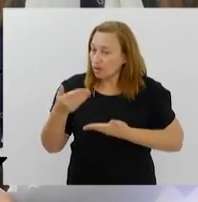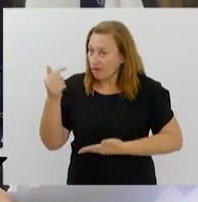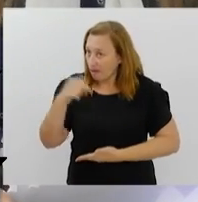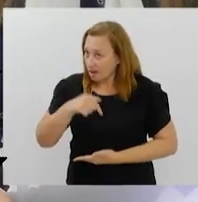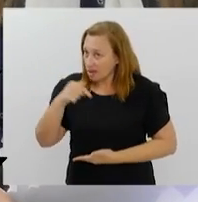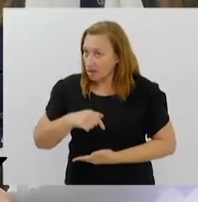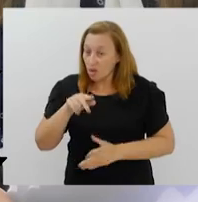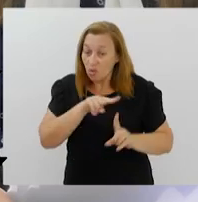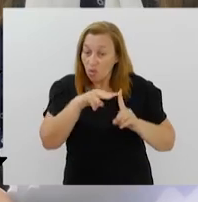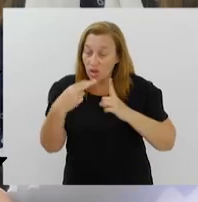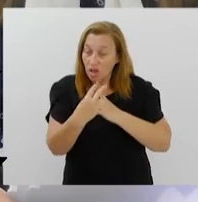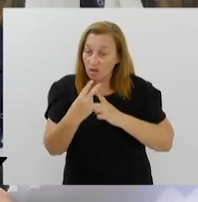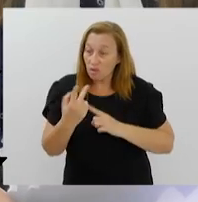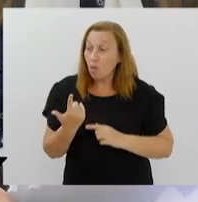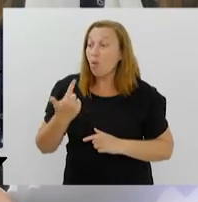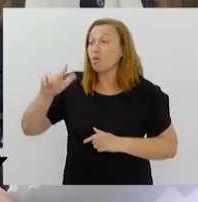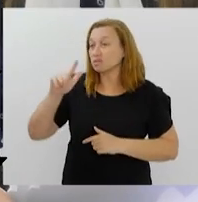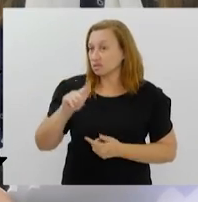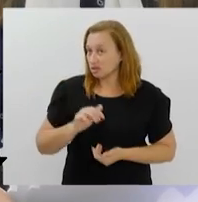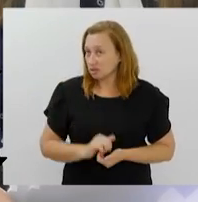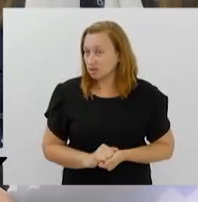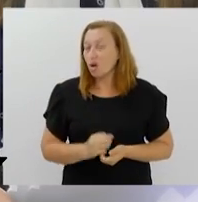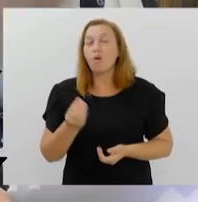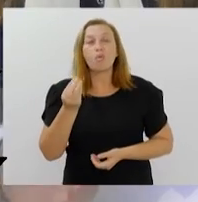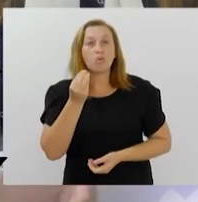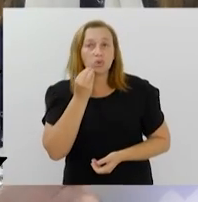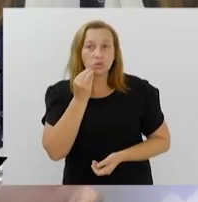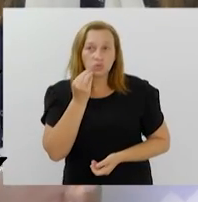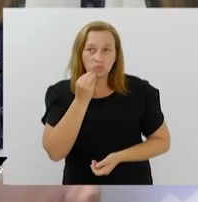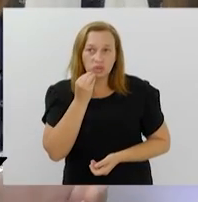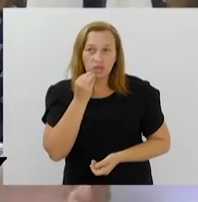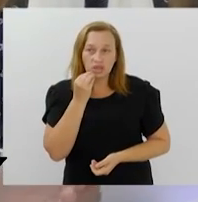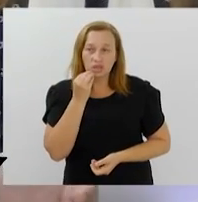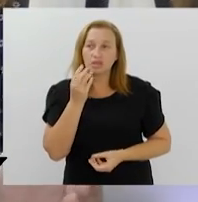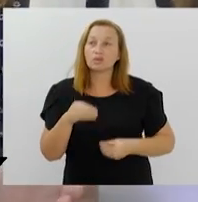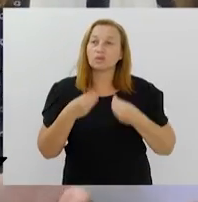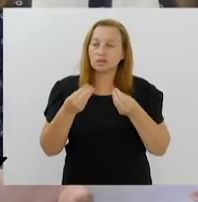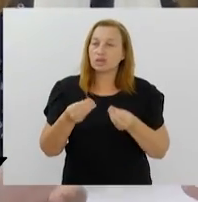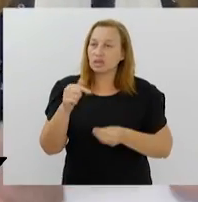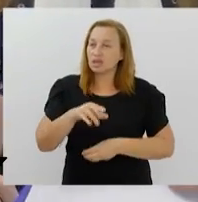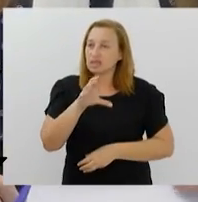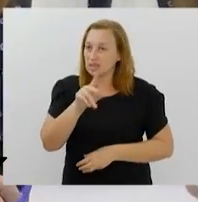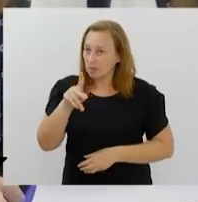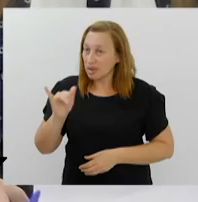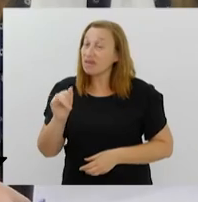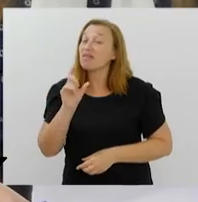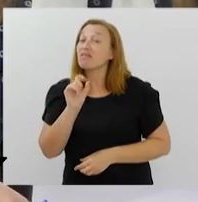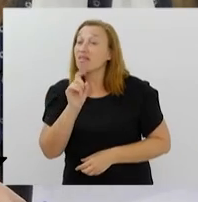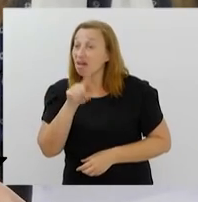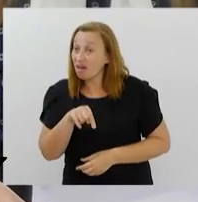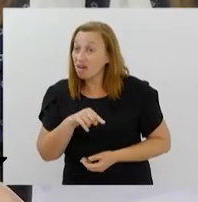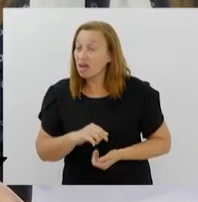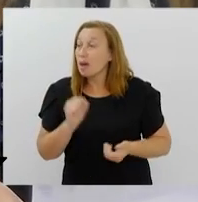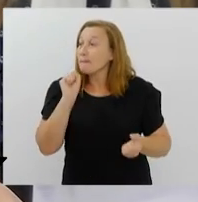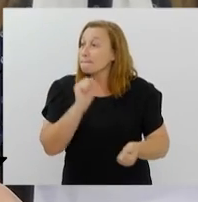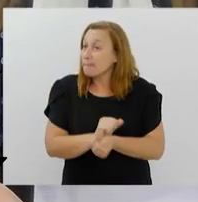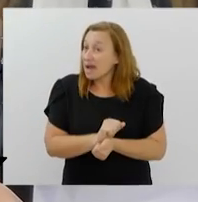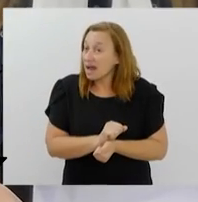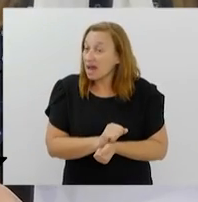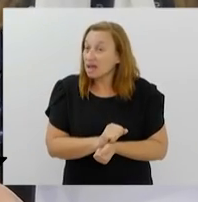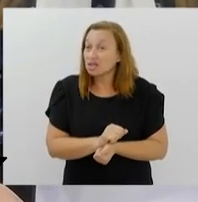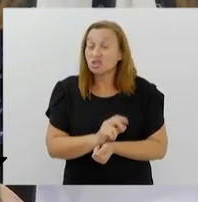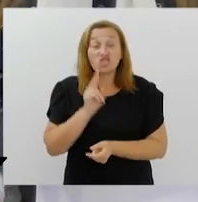olhar com outro olhar essa oportunidade que nós estamos dando aqui nessa CPI que é parar de ter um